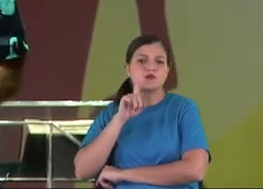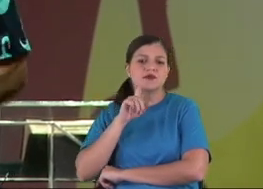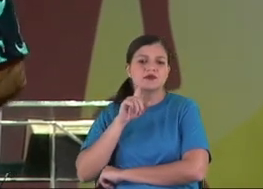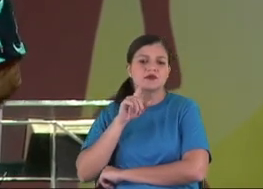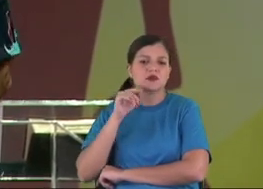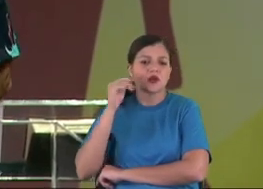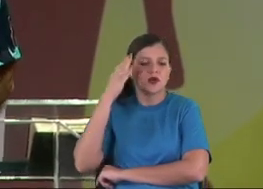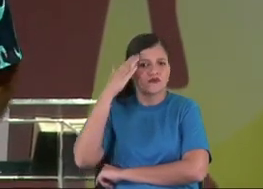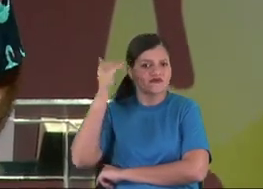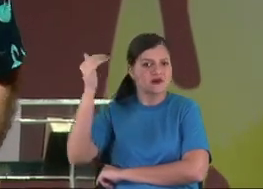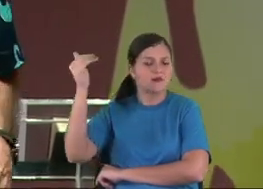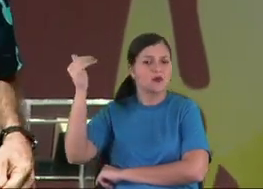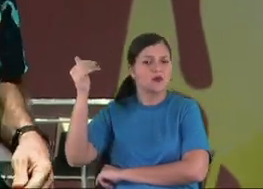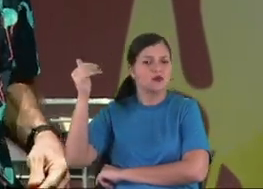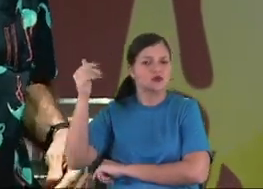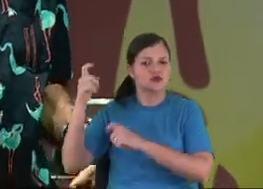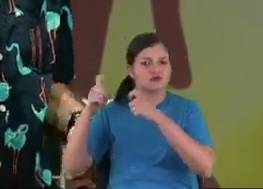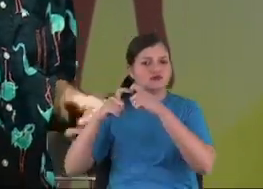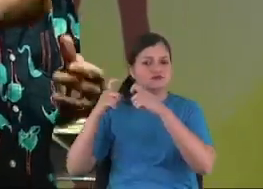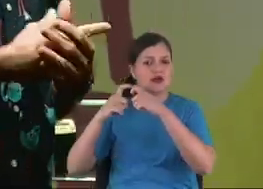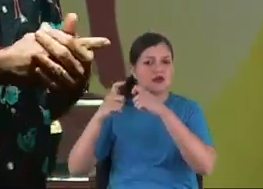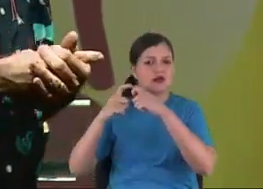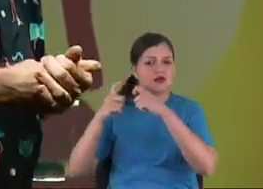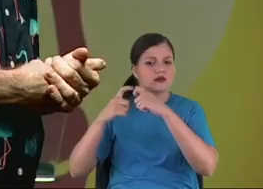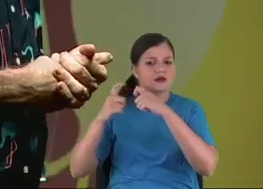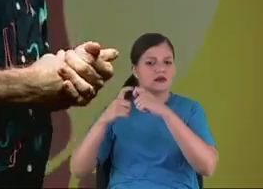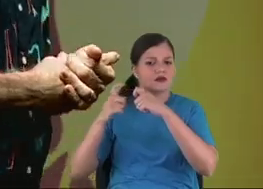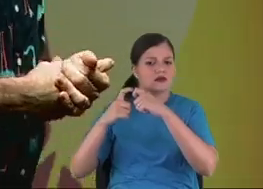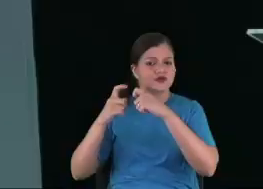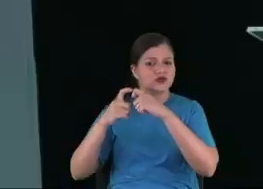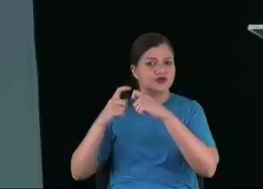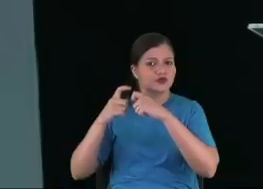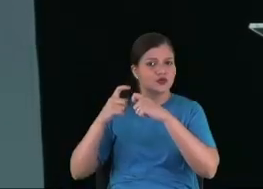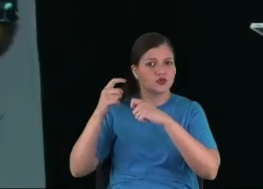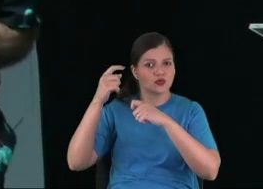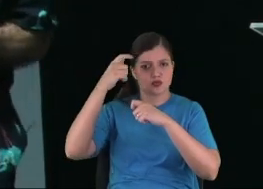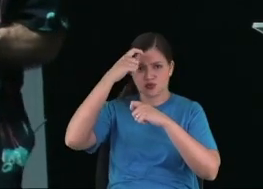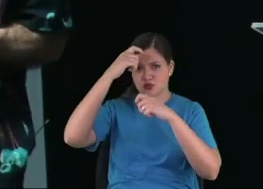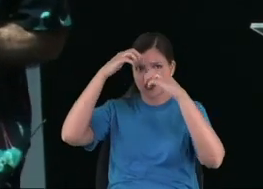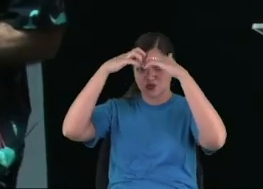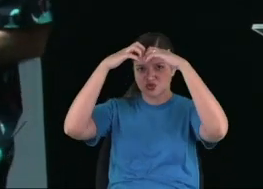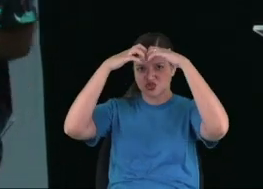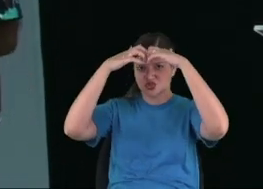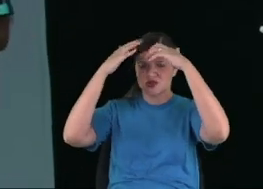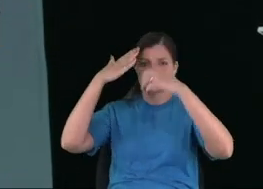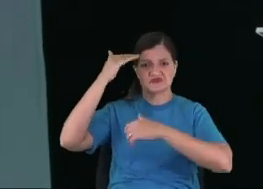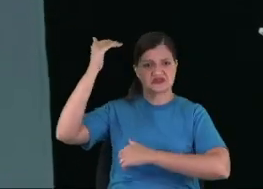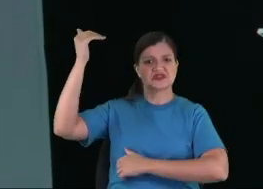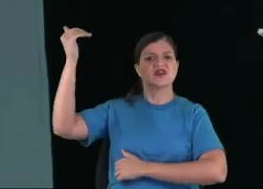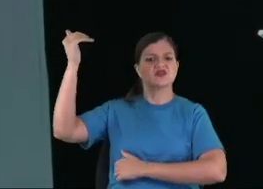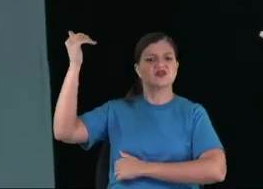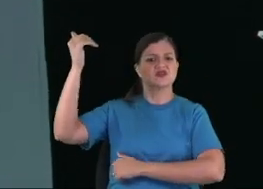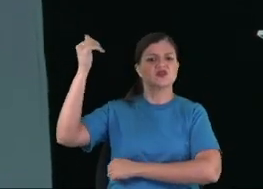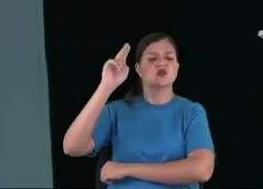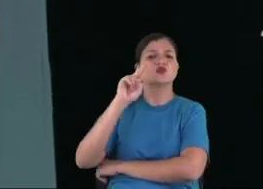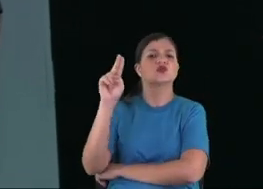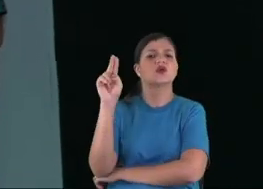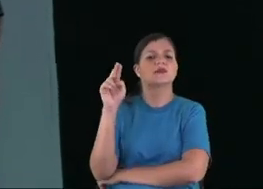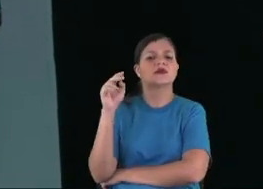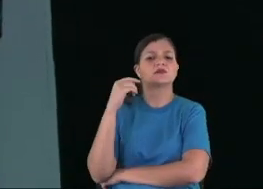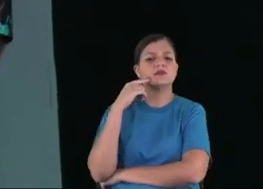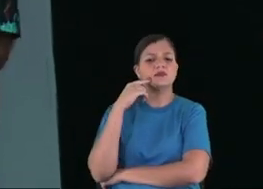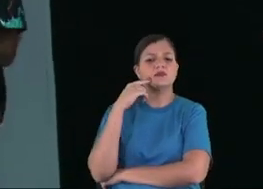famoso cirurgião. Numa época era o maior neurocirurgião do mundo, né, o mais famoso. Como é o nome dele?